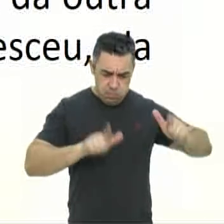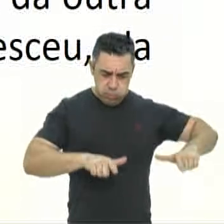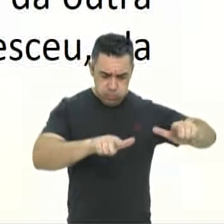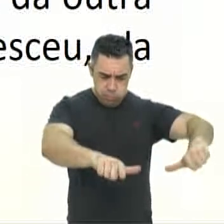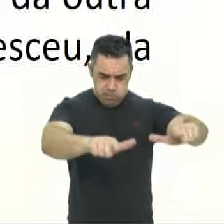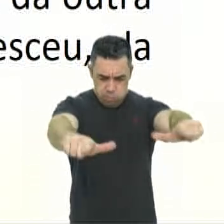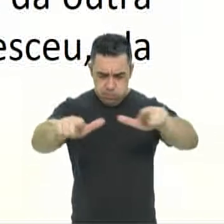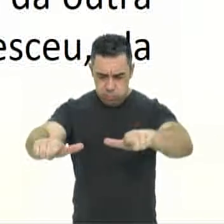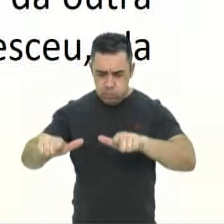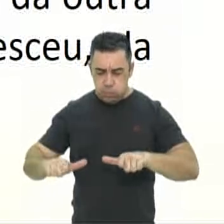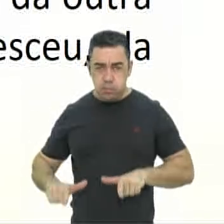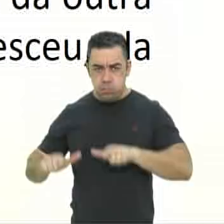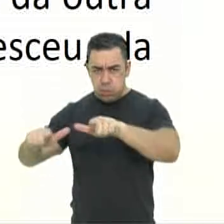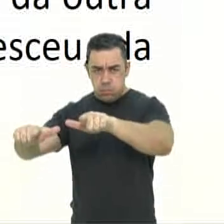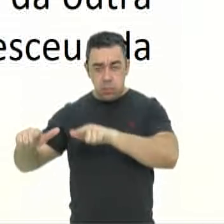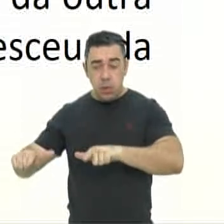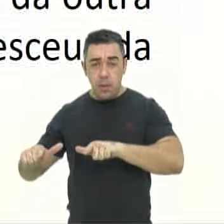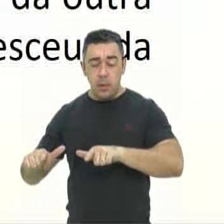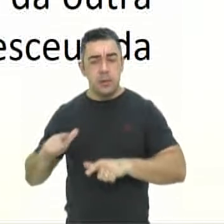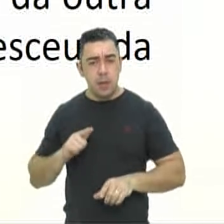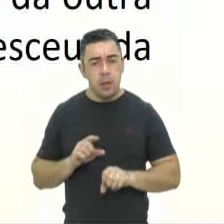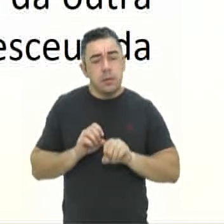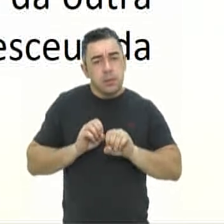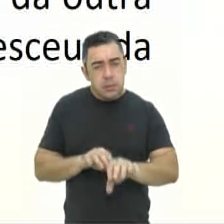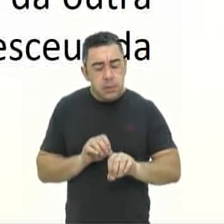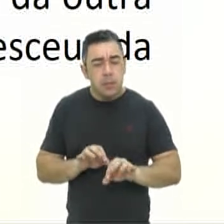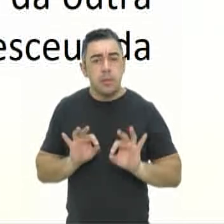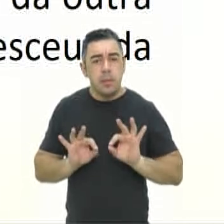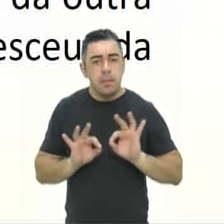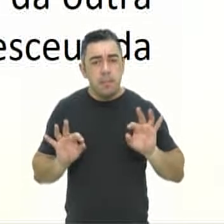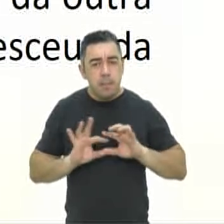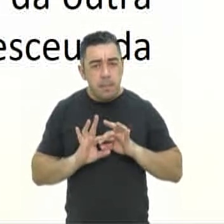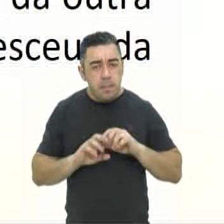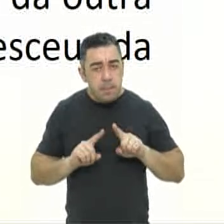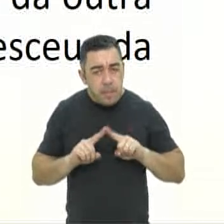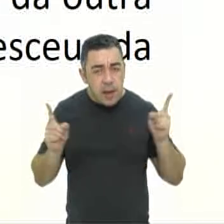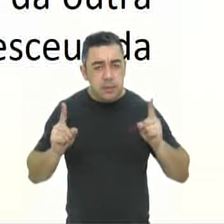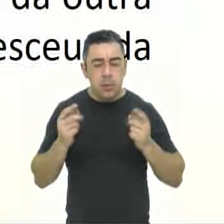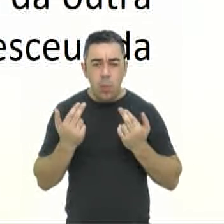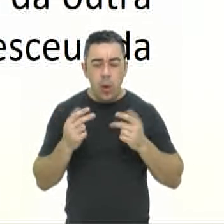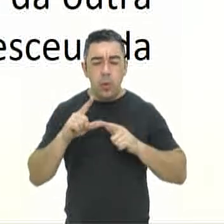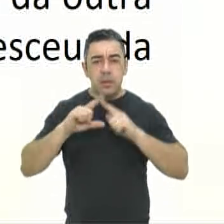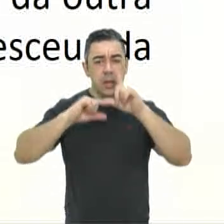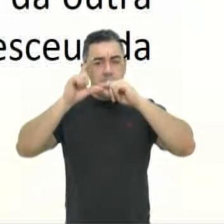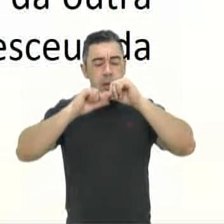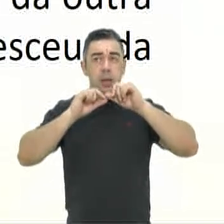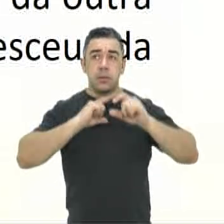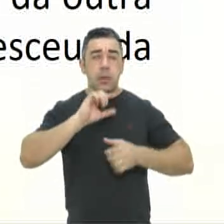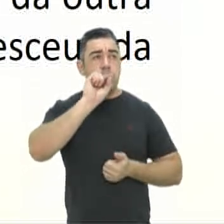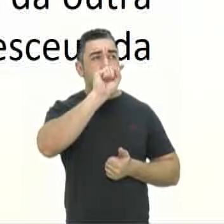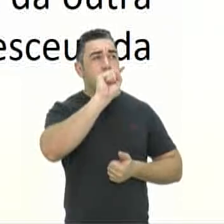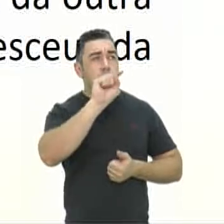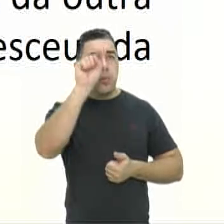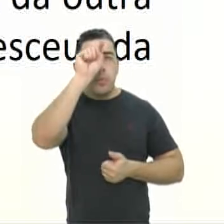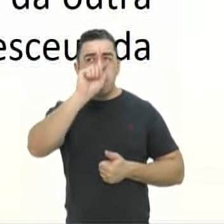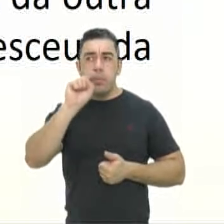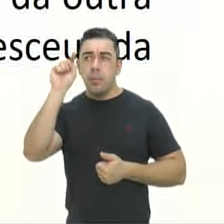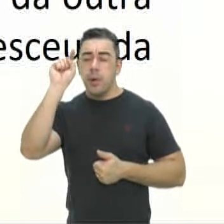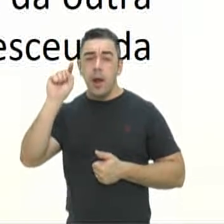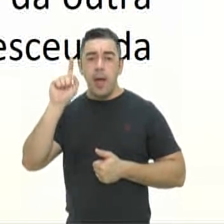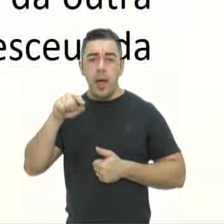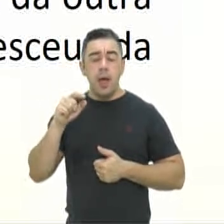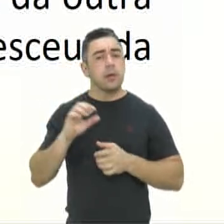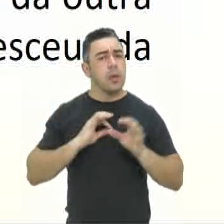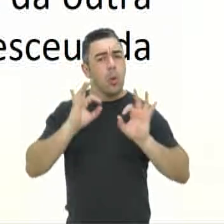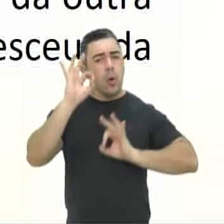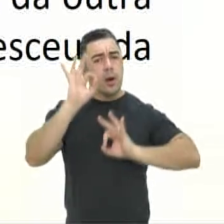ordenado, mas como as estrelas. Todas as estrelas estão por sua ordem, mas é ordem quem faz influência, não é